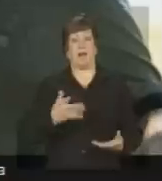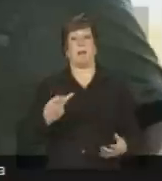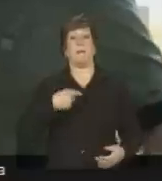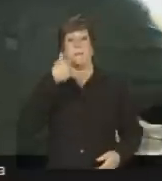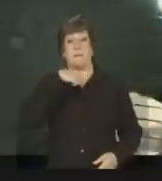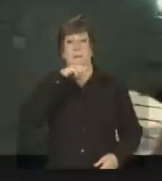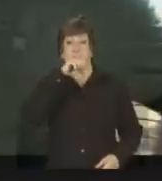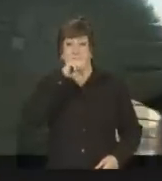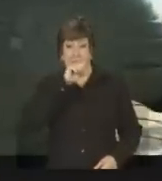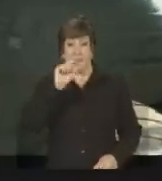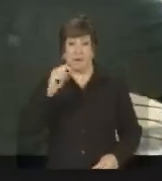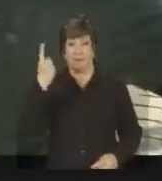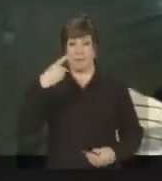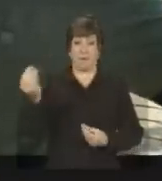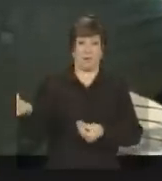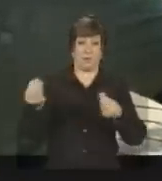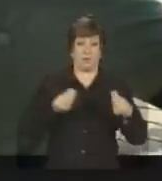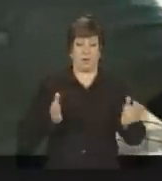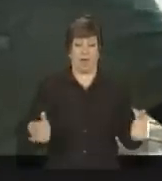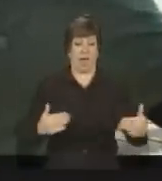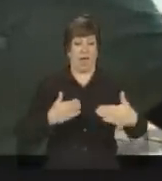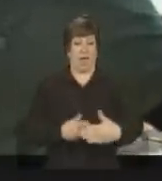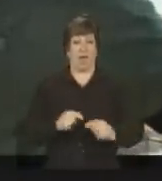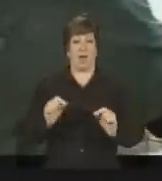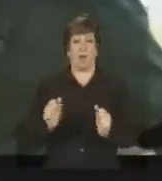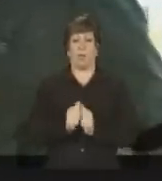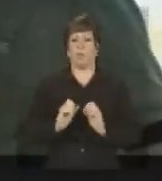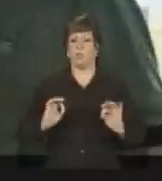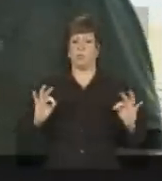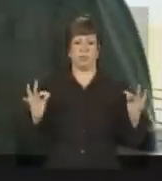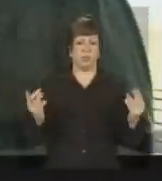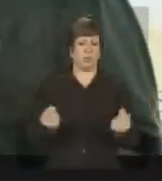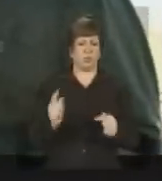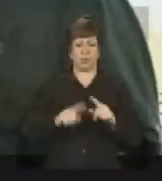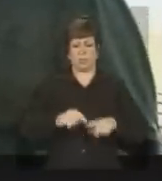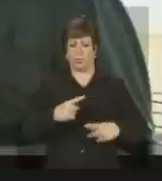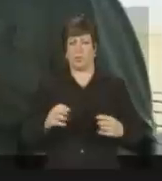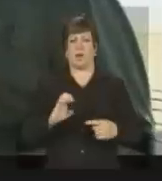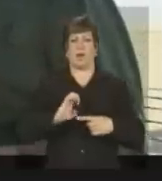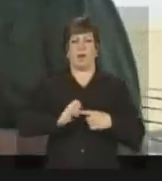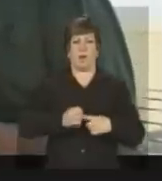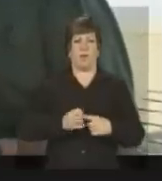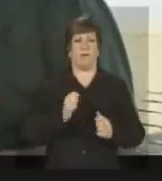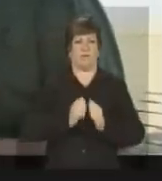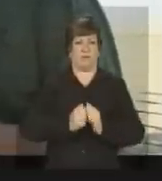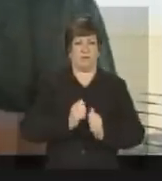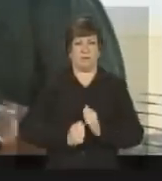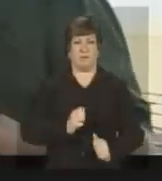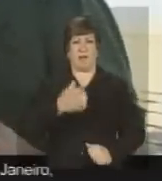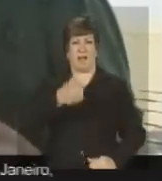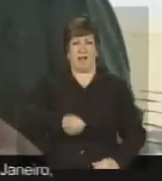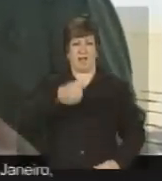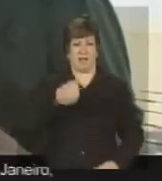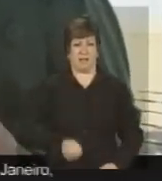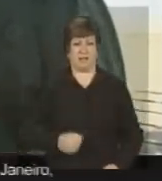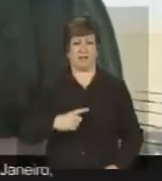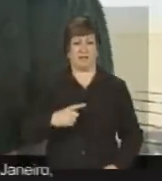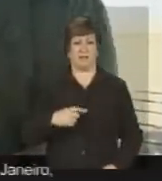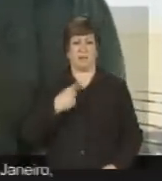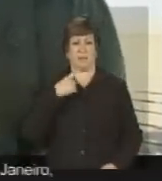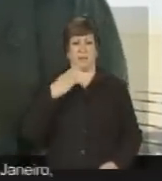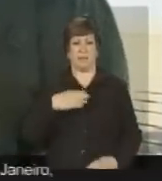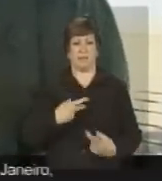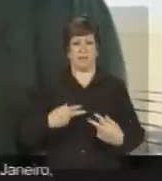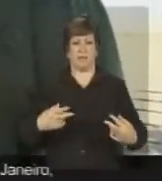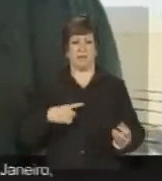mais uma caixa que vinha até mais ou menos a cintura, com tudo que ela pudesse imaginar. Arroz, feijão, leite, pimenta, tudo, porque ela... A gente não